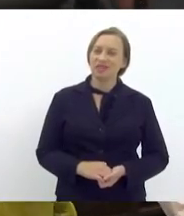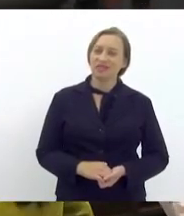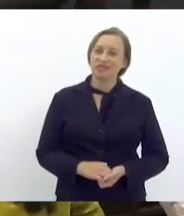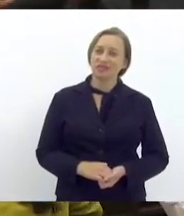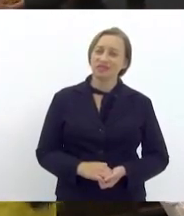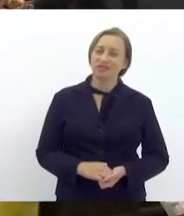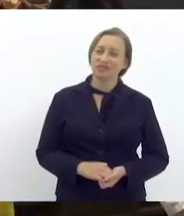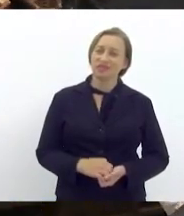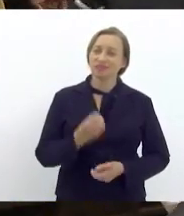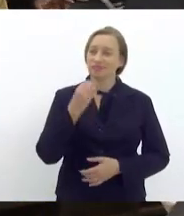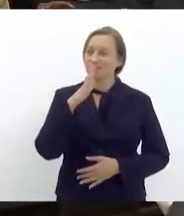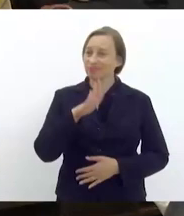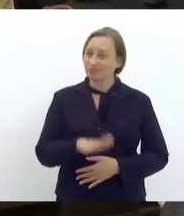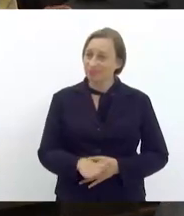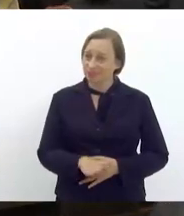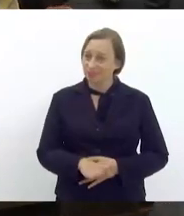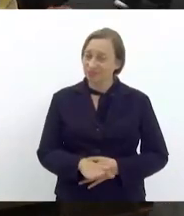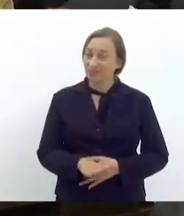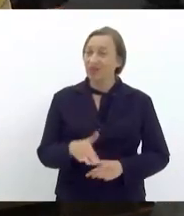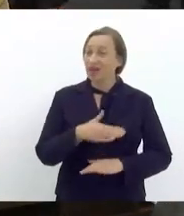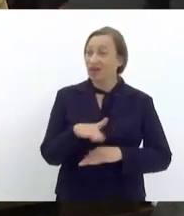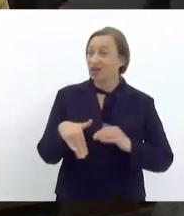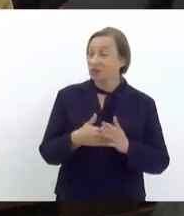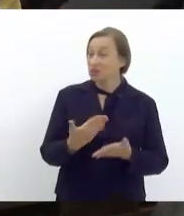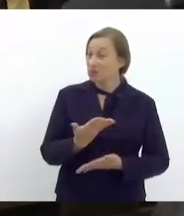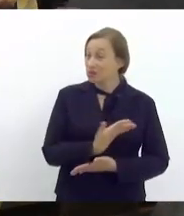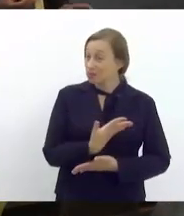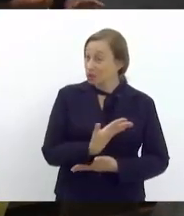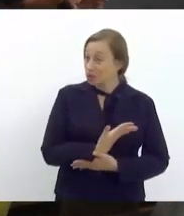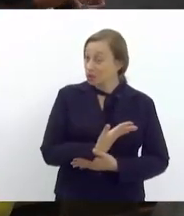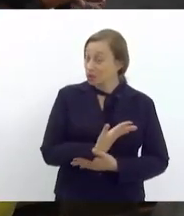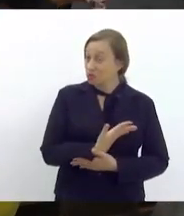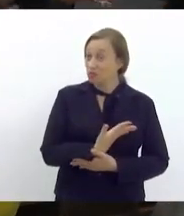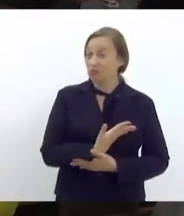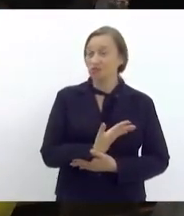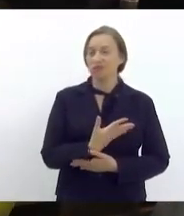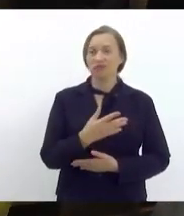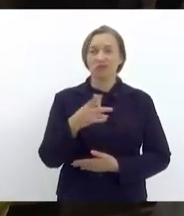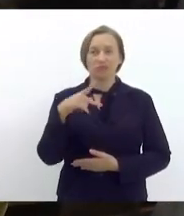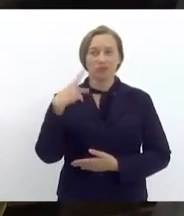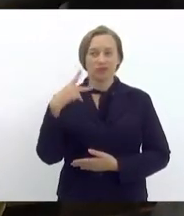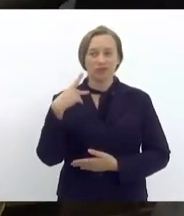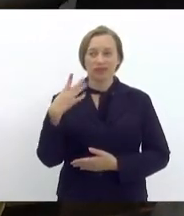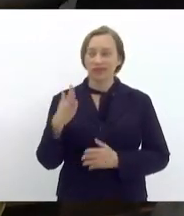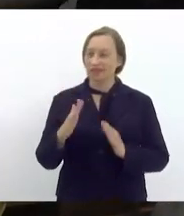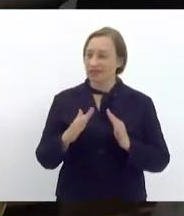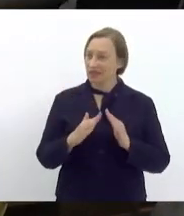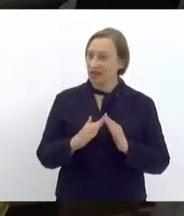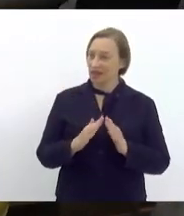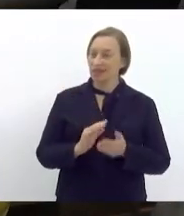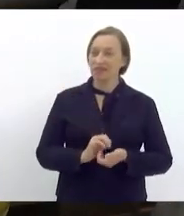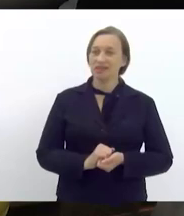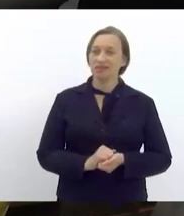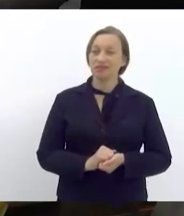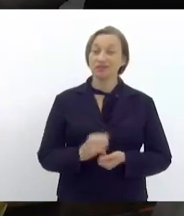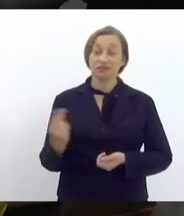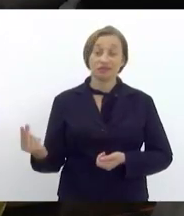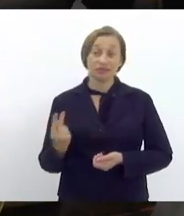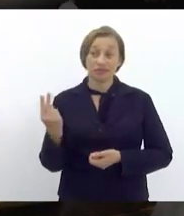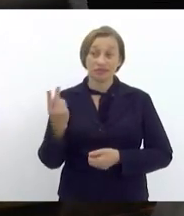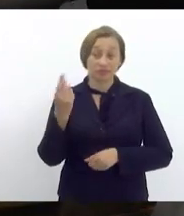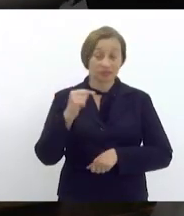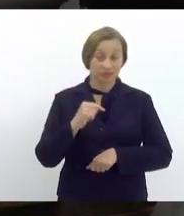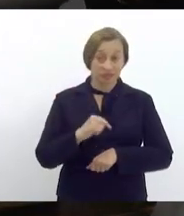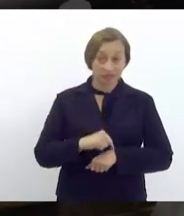boa tarde a todos os colegas parlamentares dessa casa valorizar esse momento